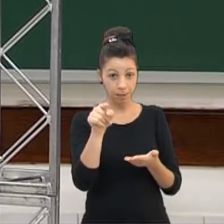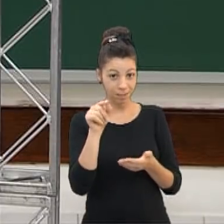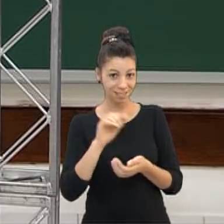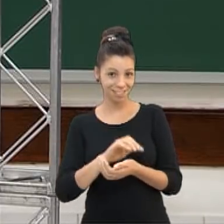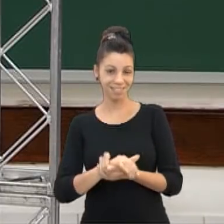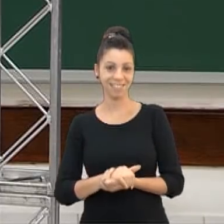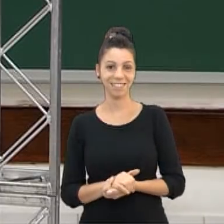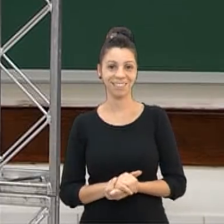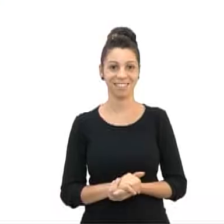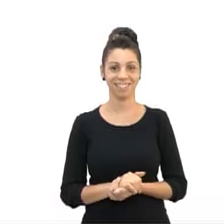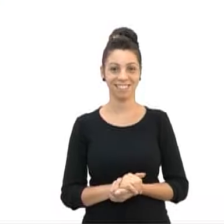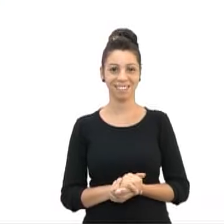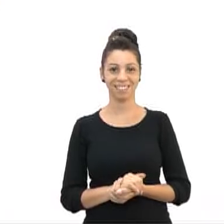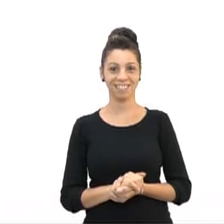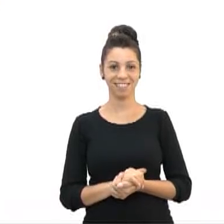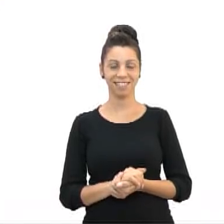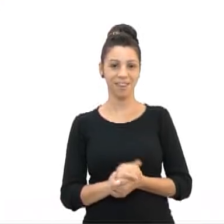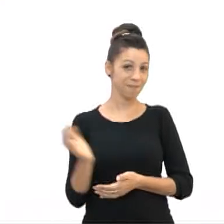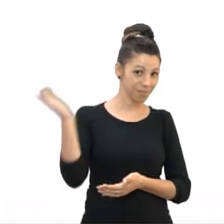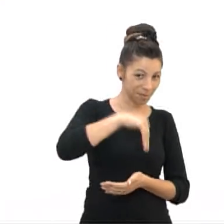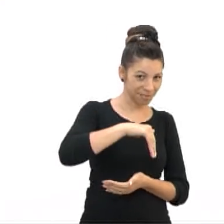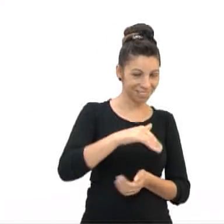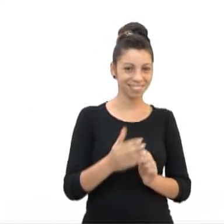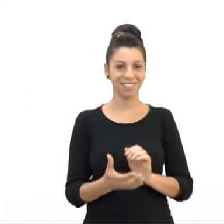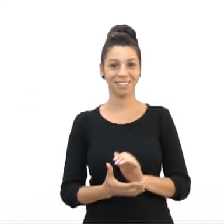com vocês. Vamos lá?